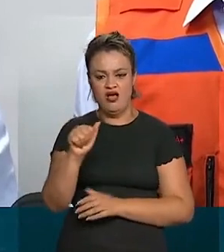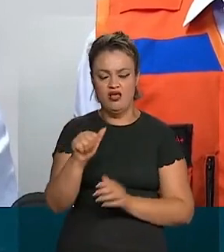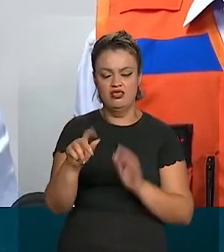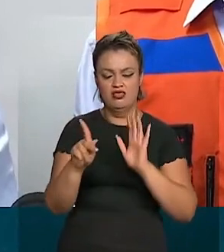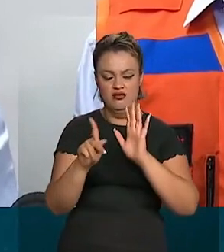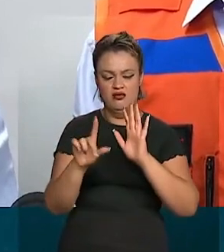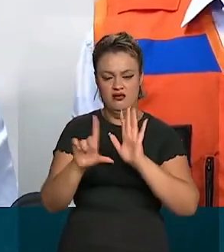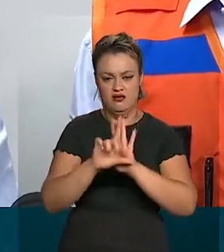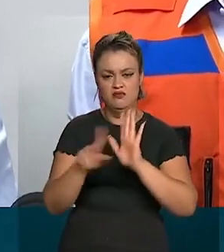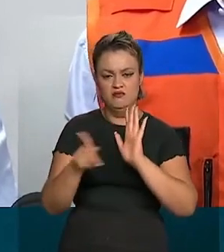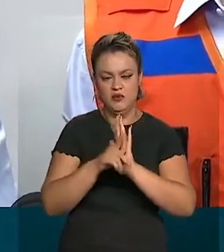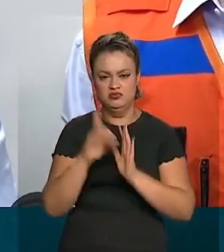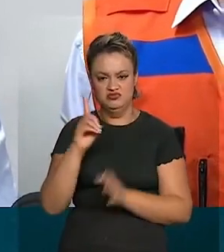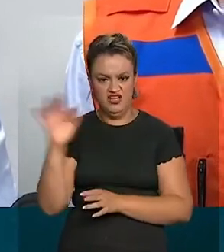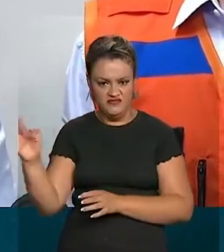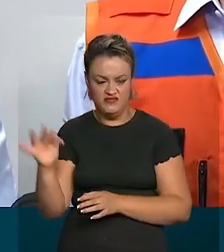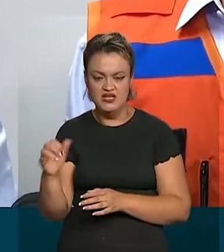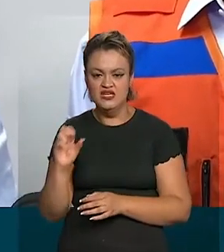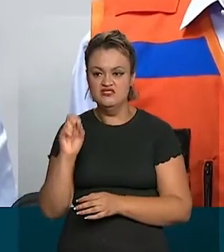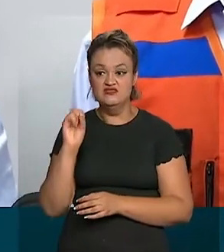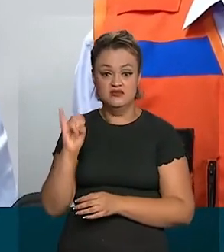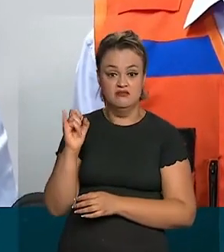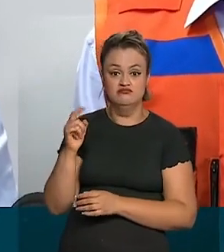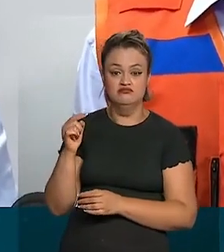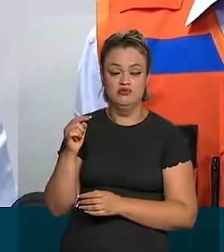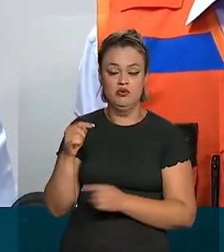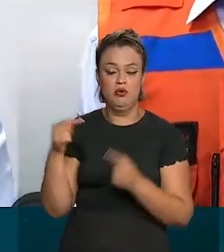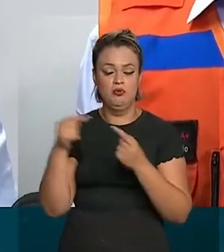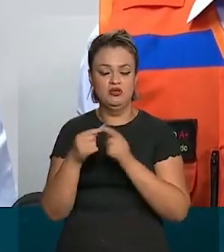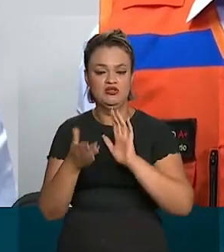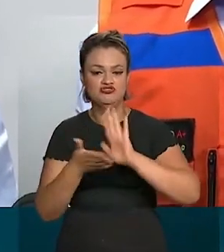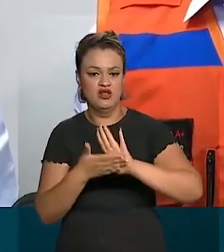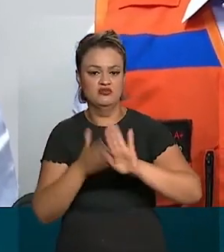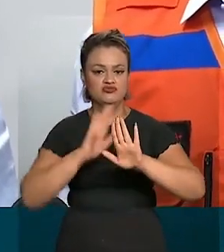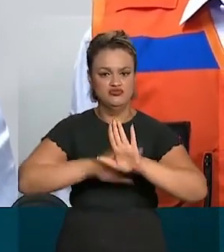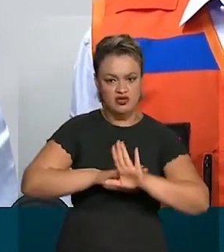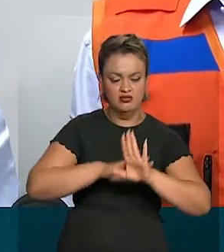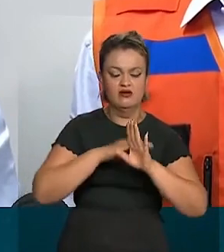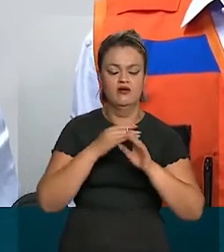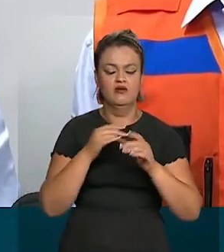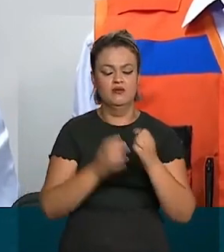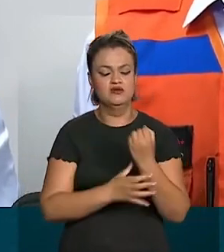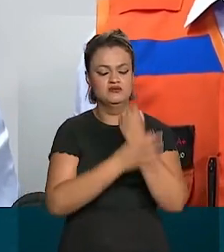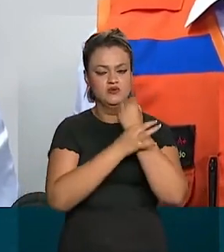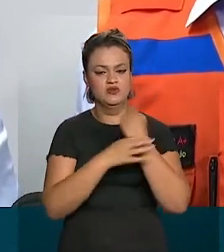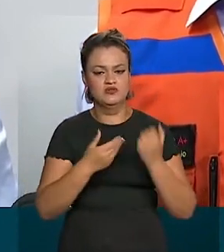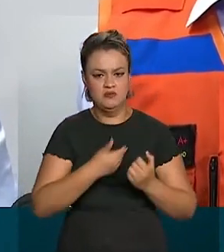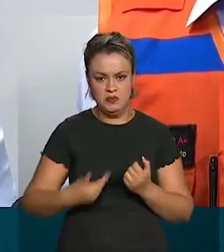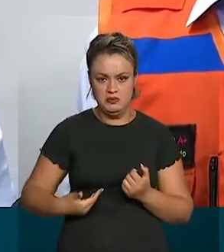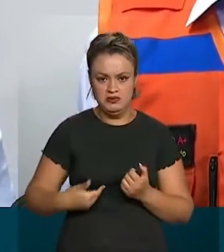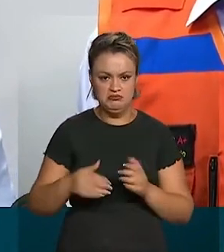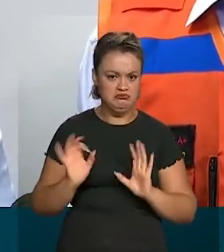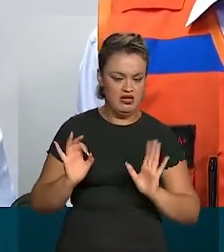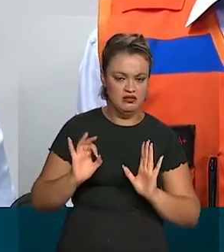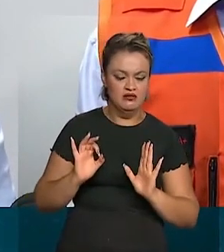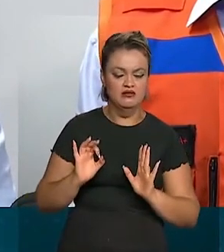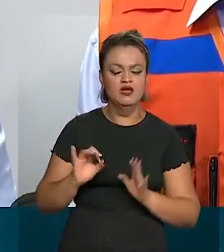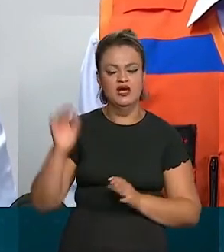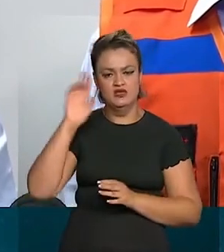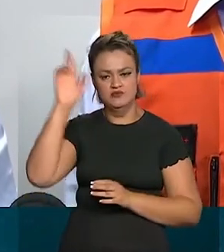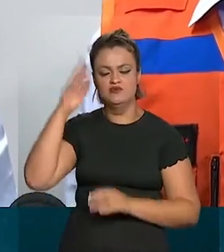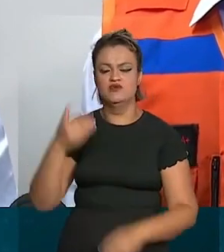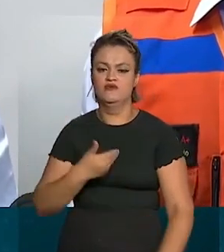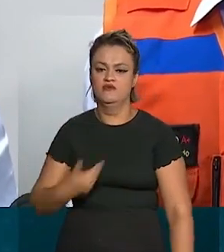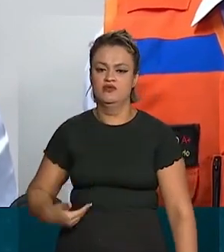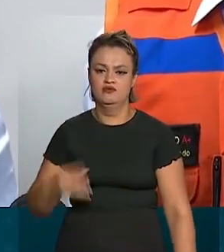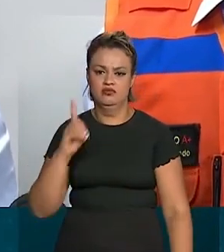do Distrito Federal, que não tiverem relação direta ou indireta com a segurança pública, permanecerão sob a titularidade do Governo do